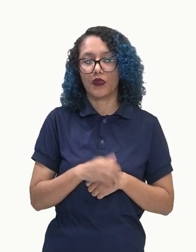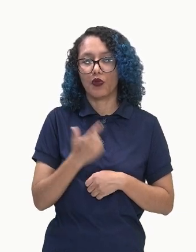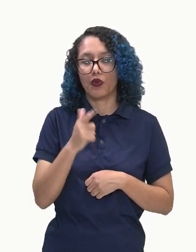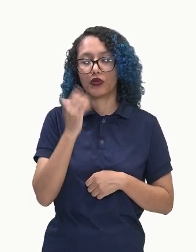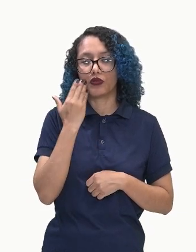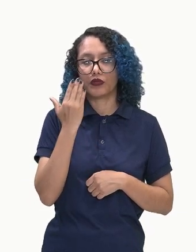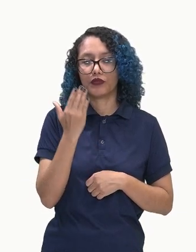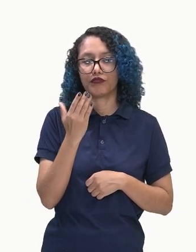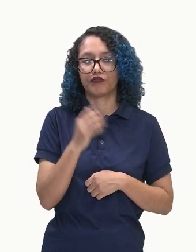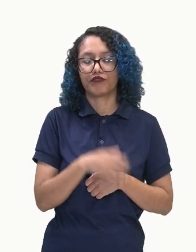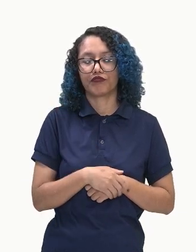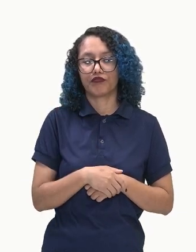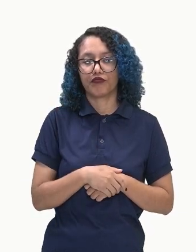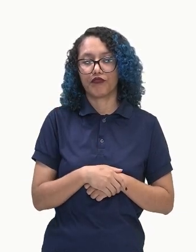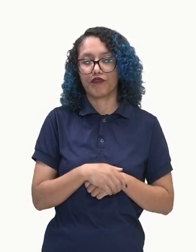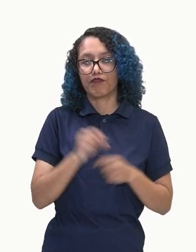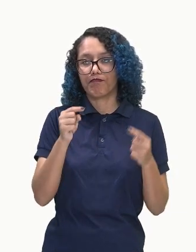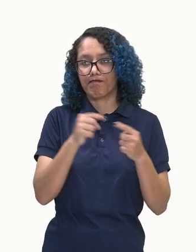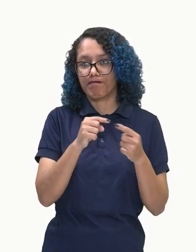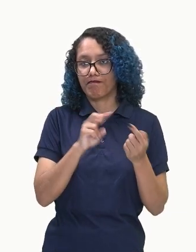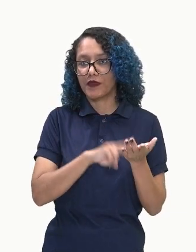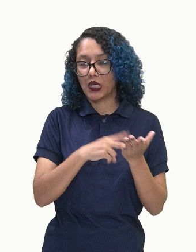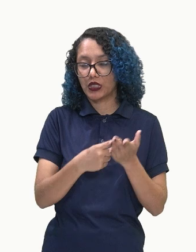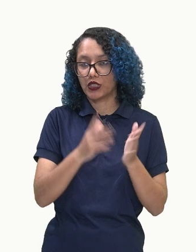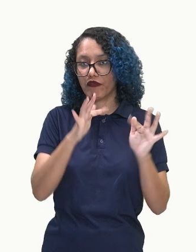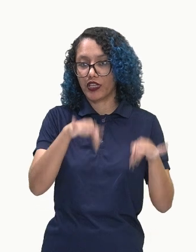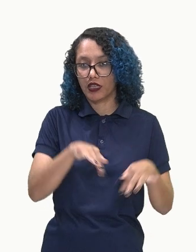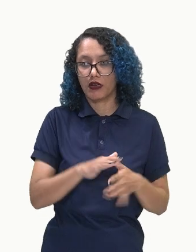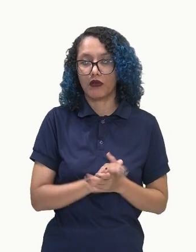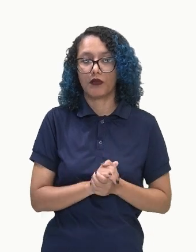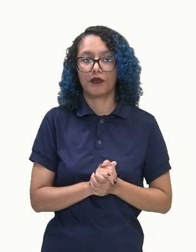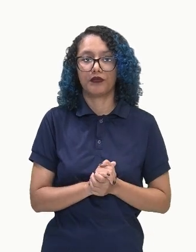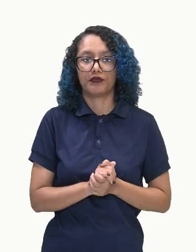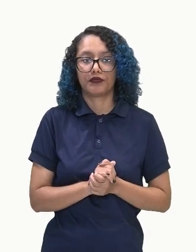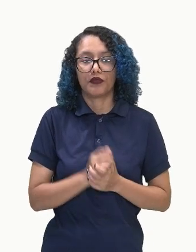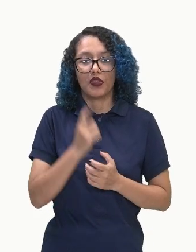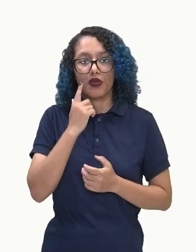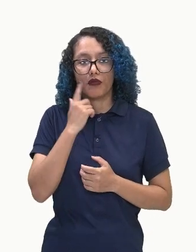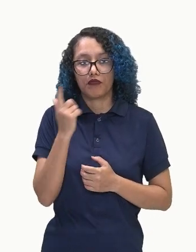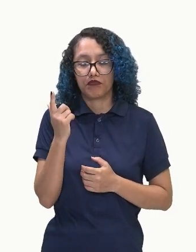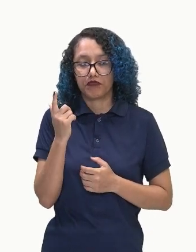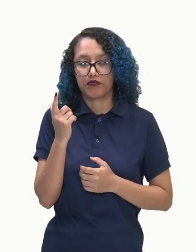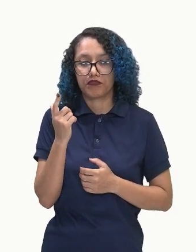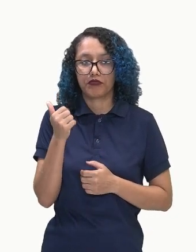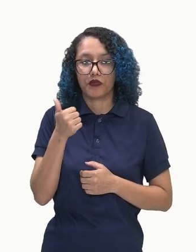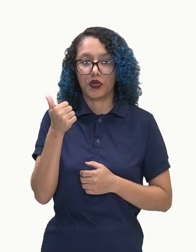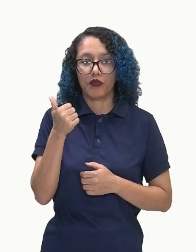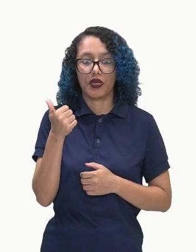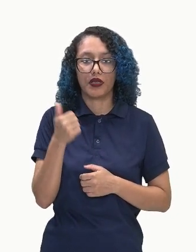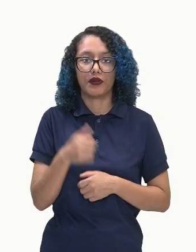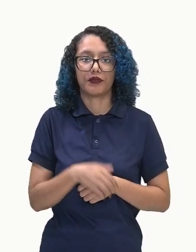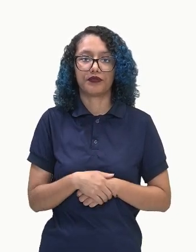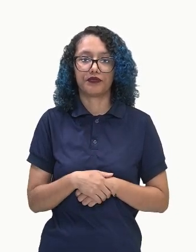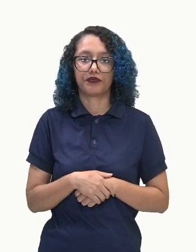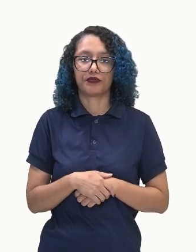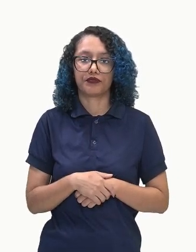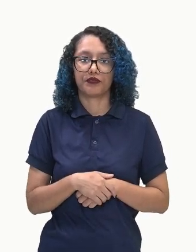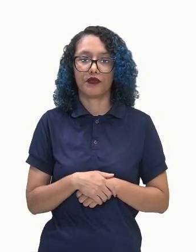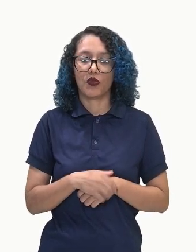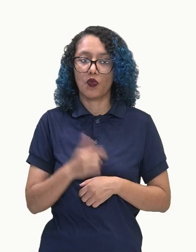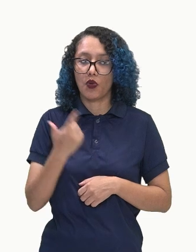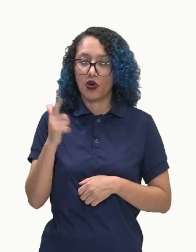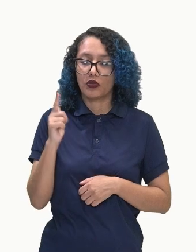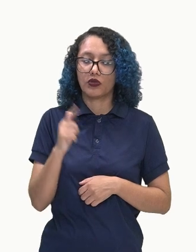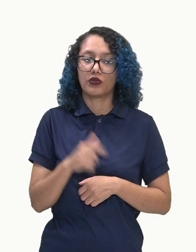aqui não é, né? Finally seria finalmente. Então, ó, first, primeiro, firstly, primeiramente,